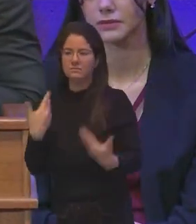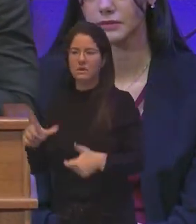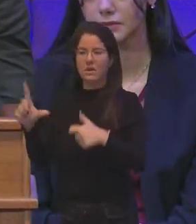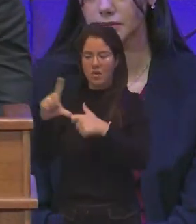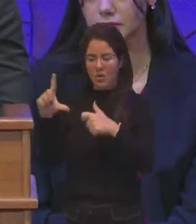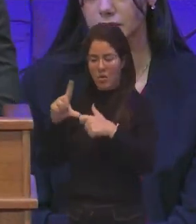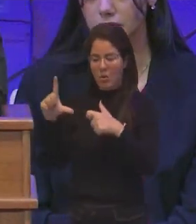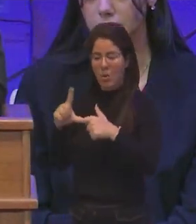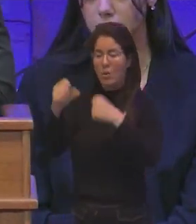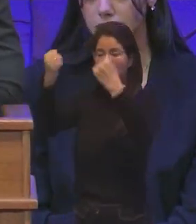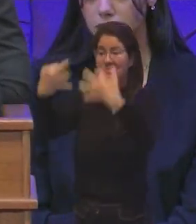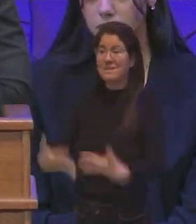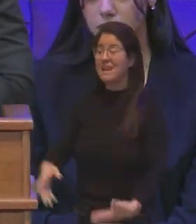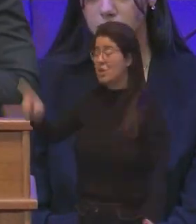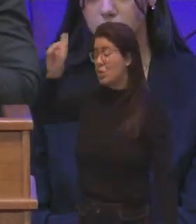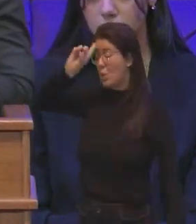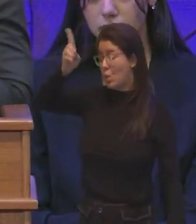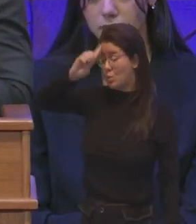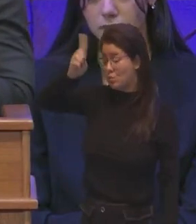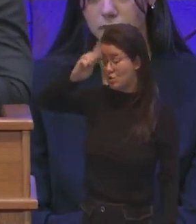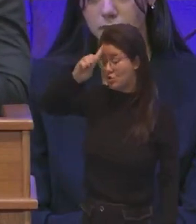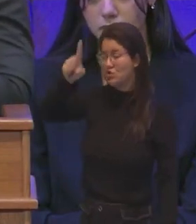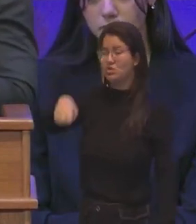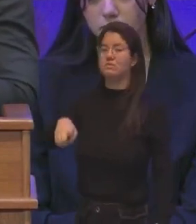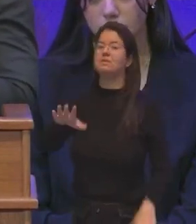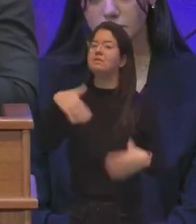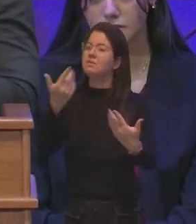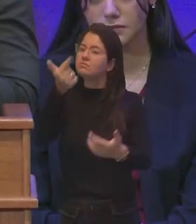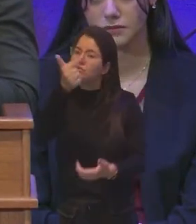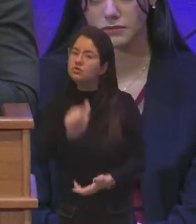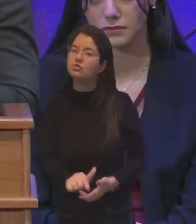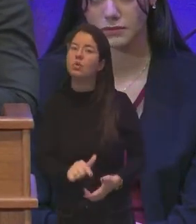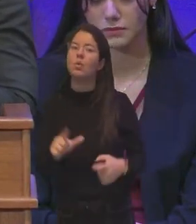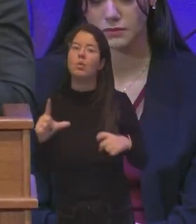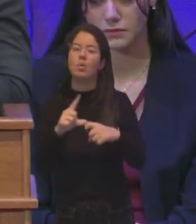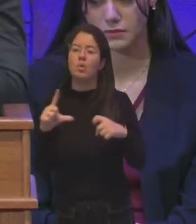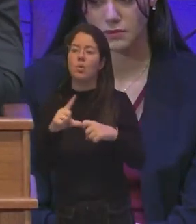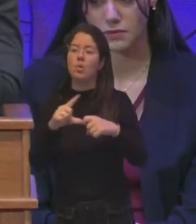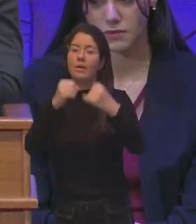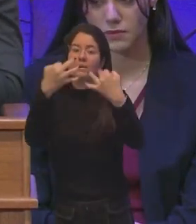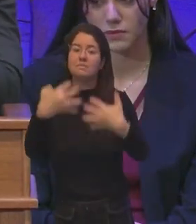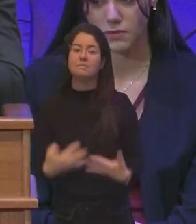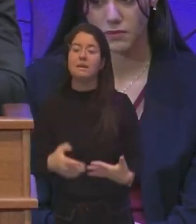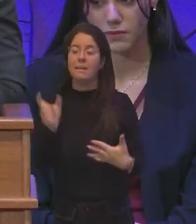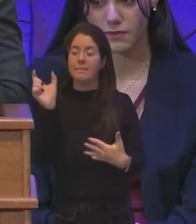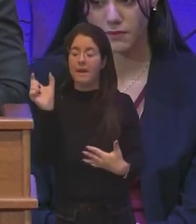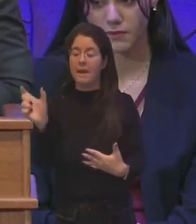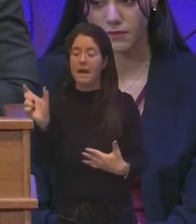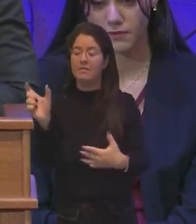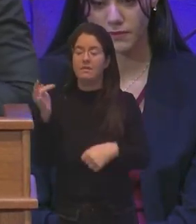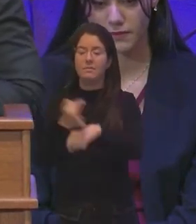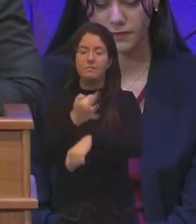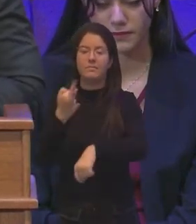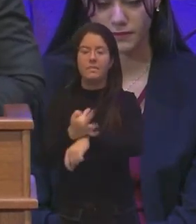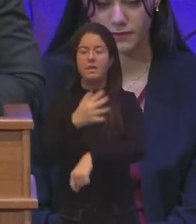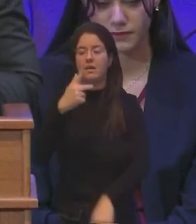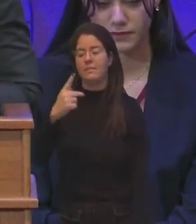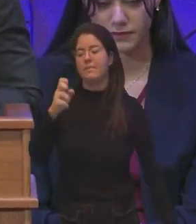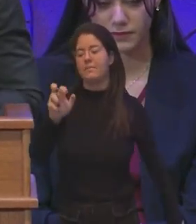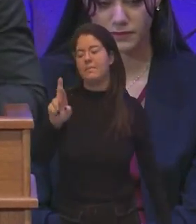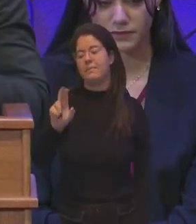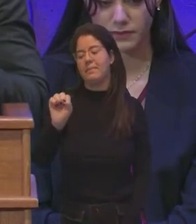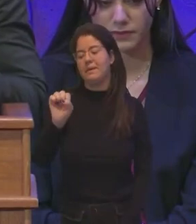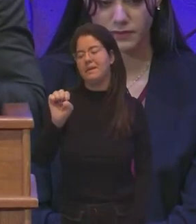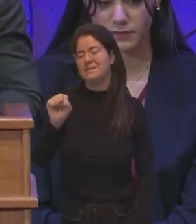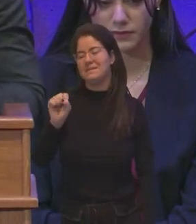46, diariamente. Perceba que mais uma vez ele coloca a expressão perseverar. Ele